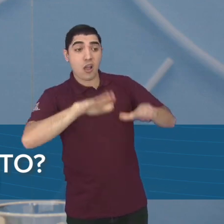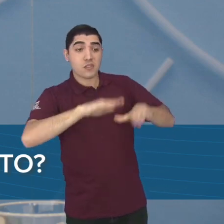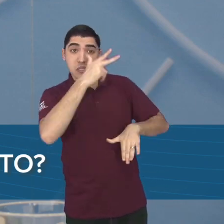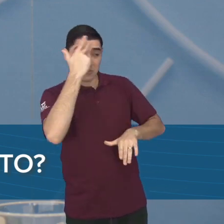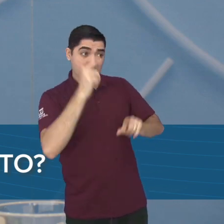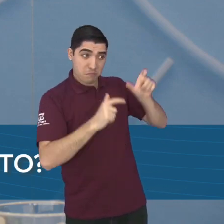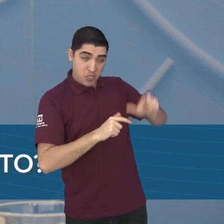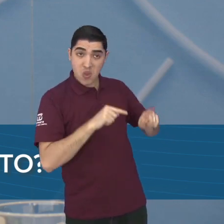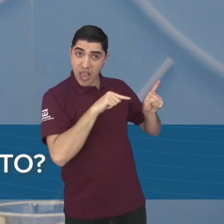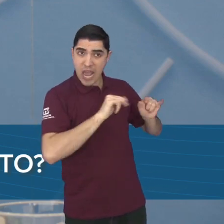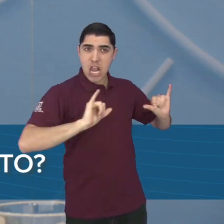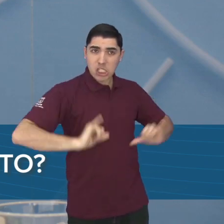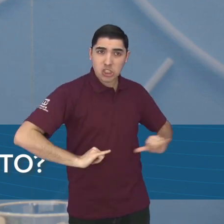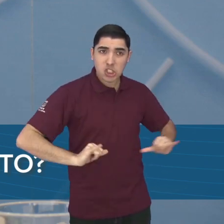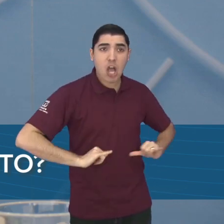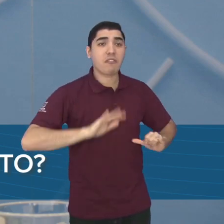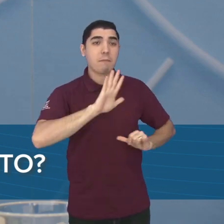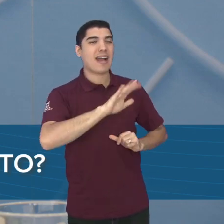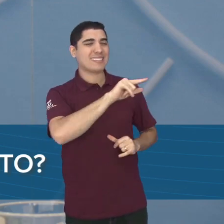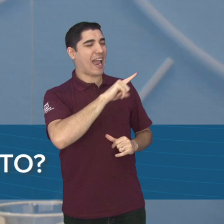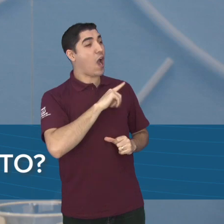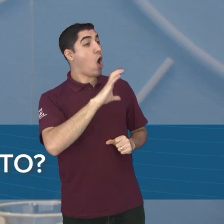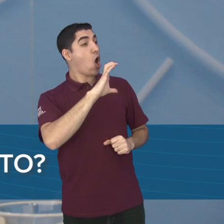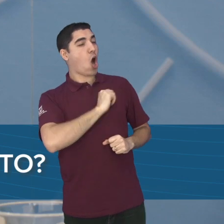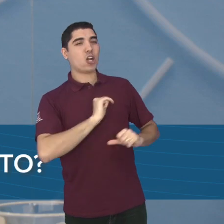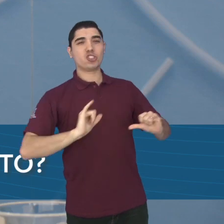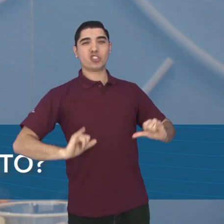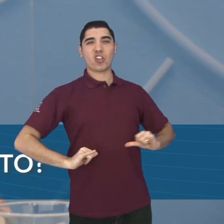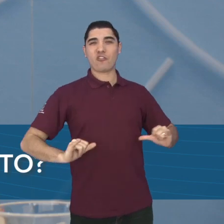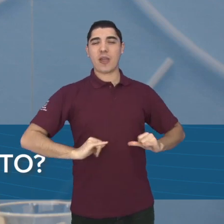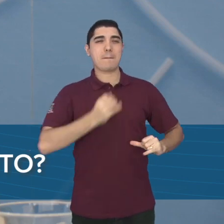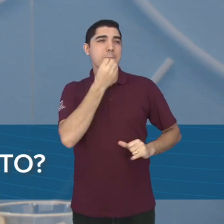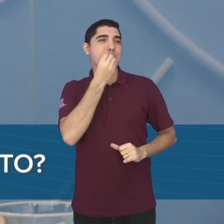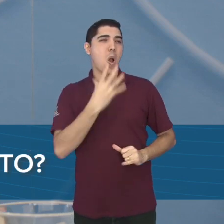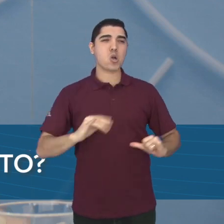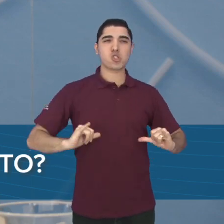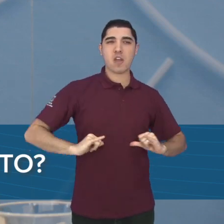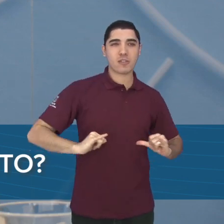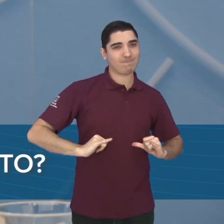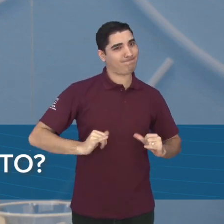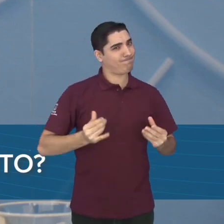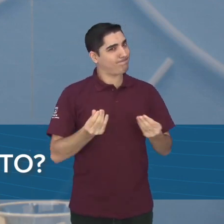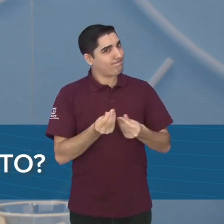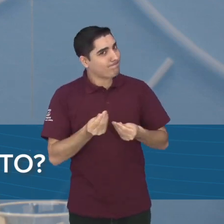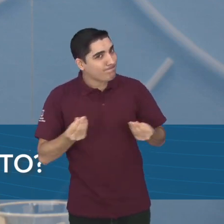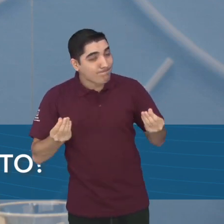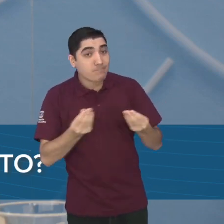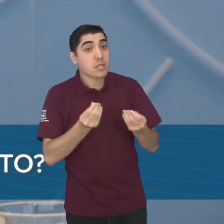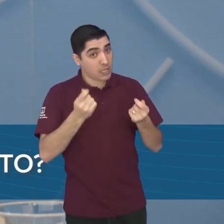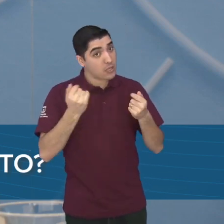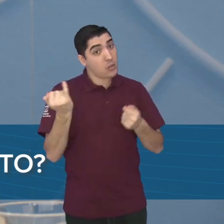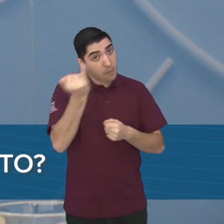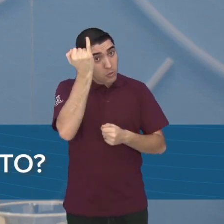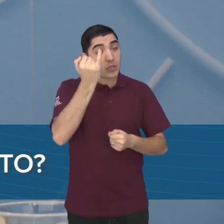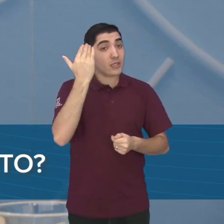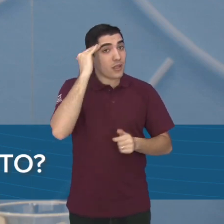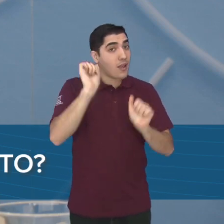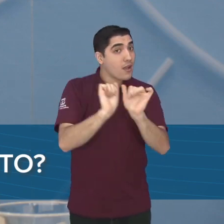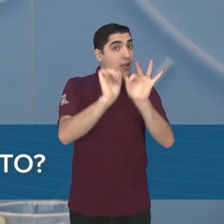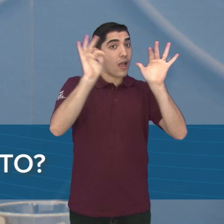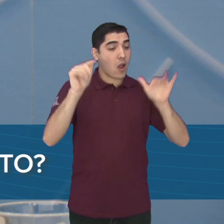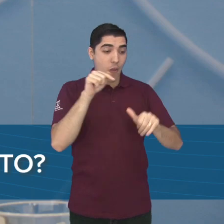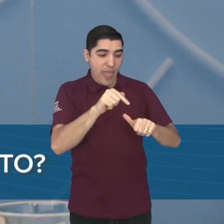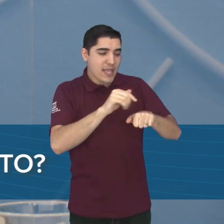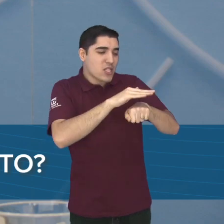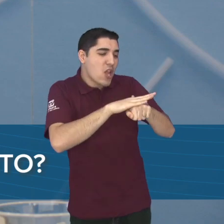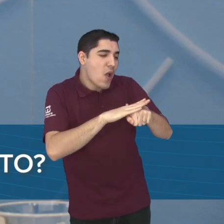muito idealizada e que não consegue talvez ver além disso, né? Eu acho que seria uma boa forma de começar a falar sobre